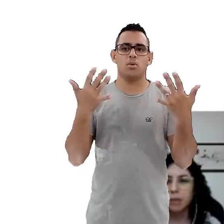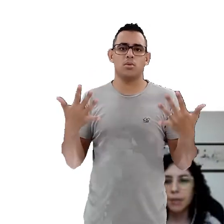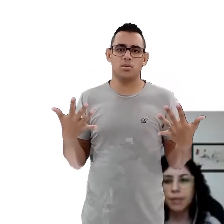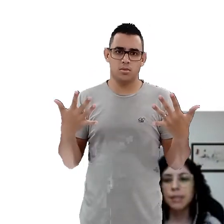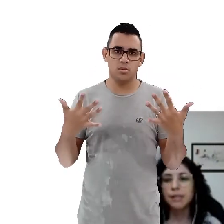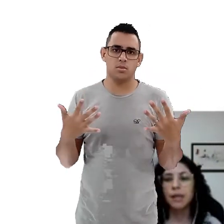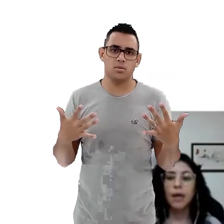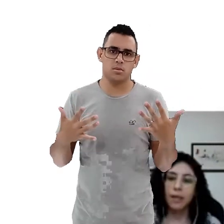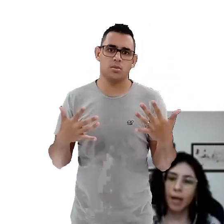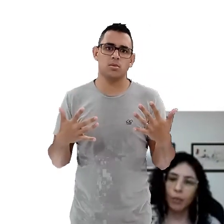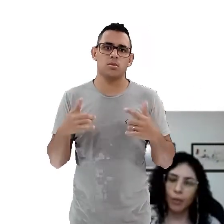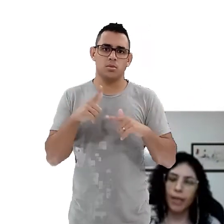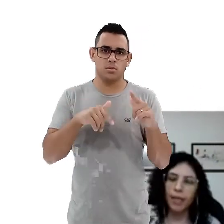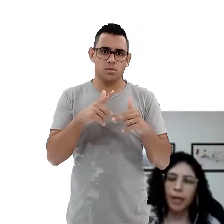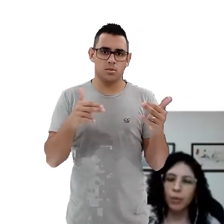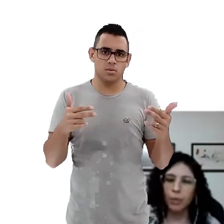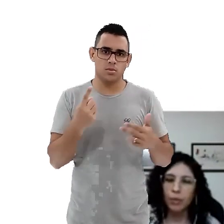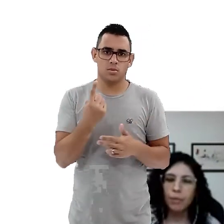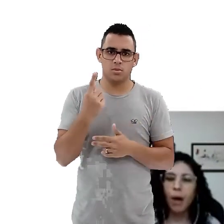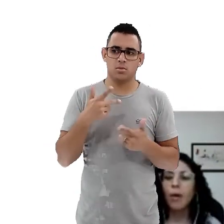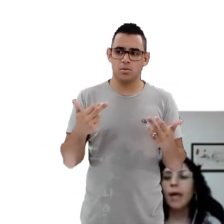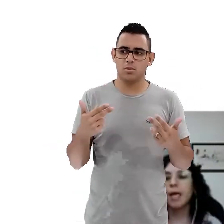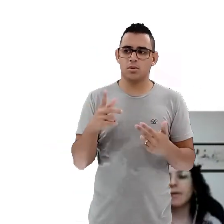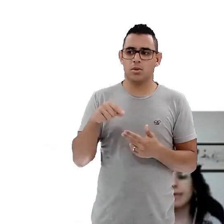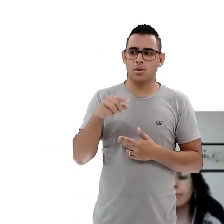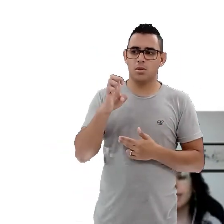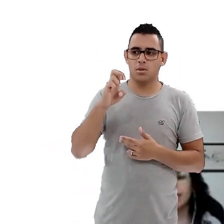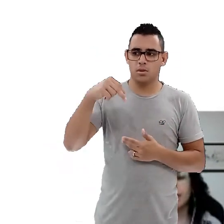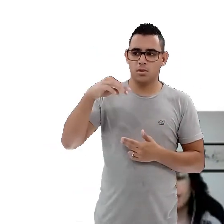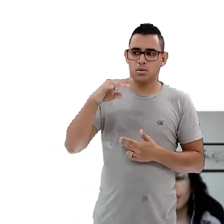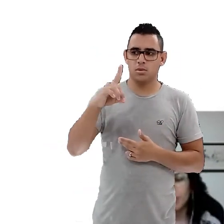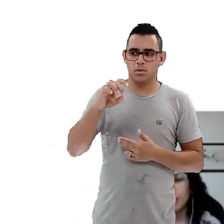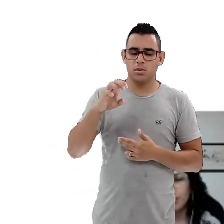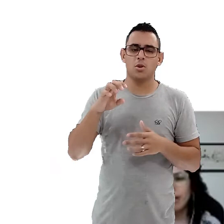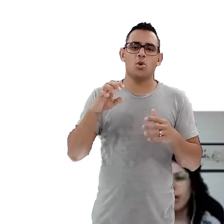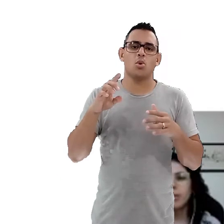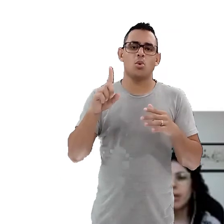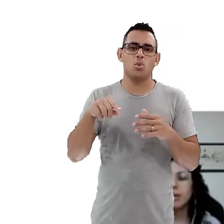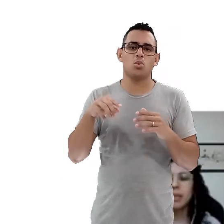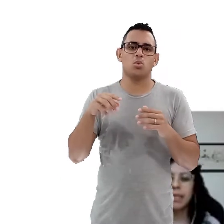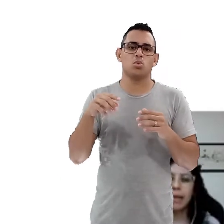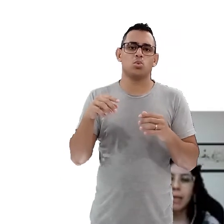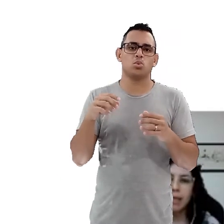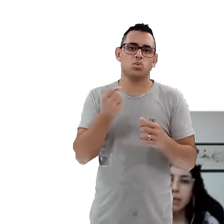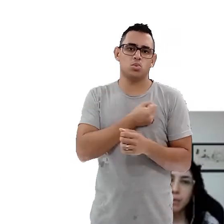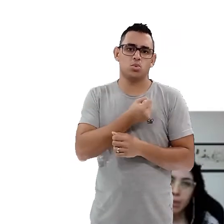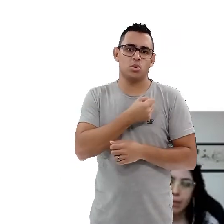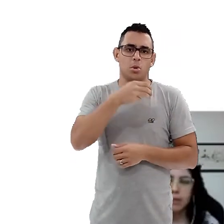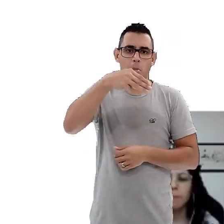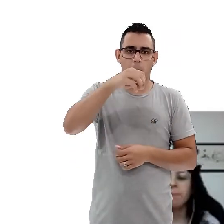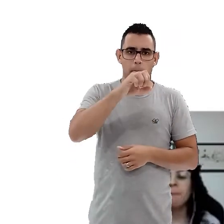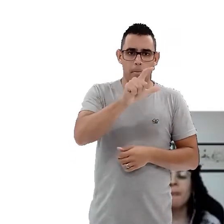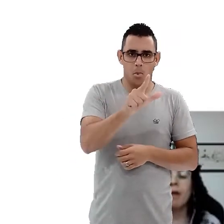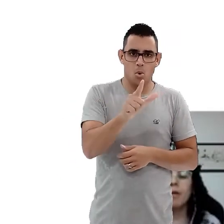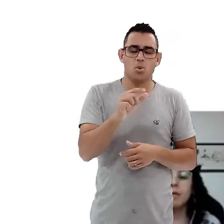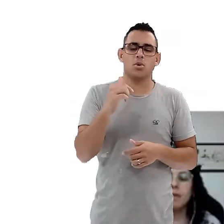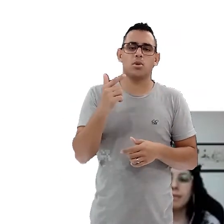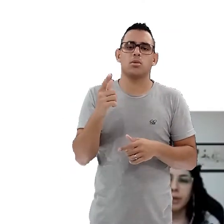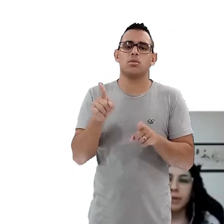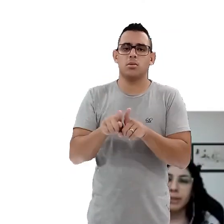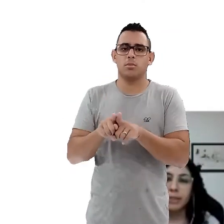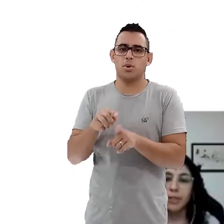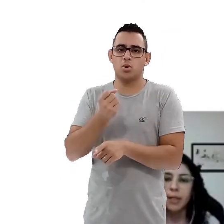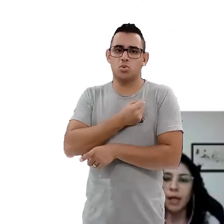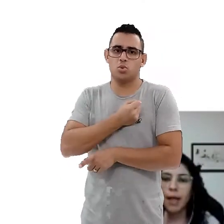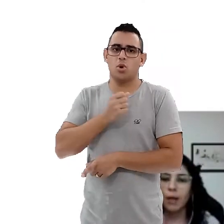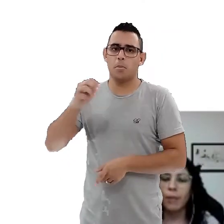determinada substância, que é o N, né, o número de mol, e vai estar pedindo o número de mol de outra determinada substância. Uma coisa